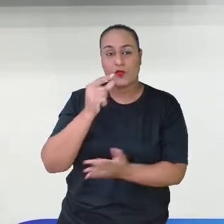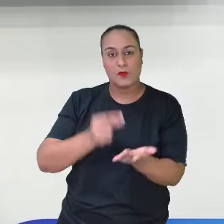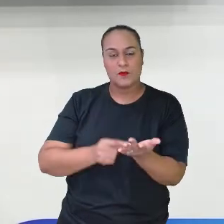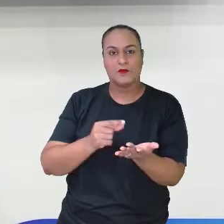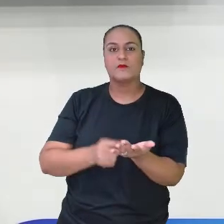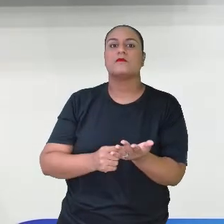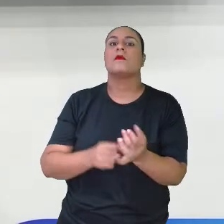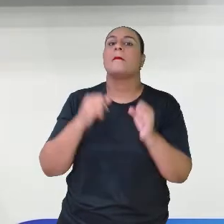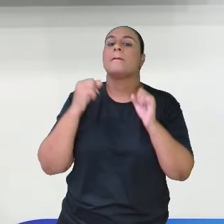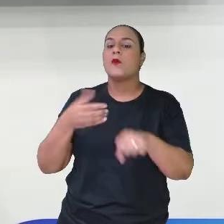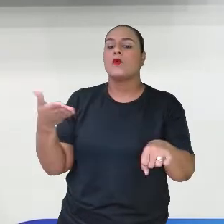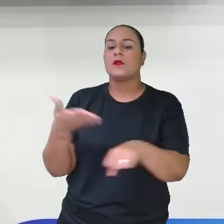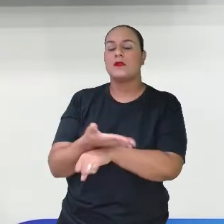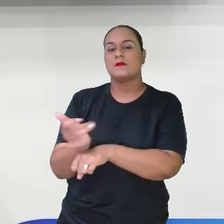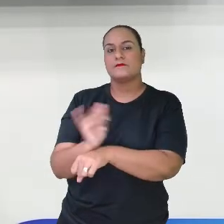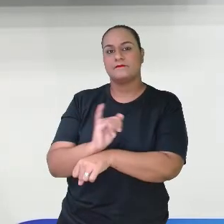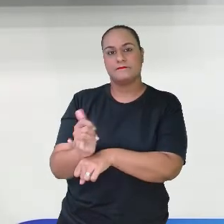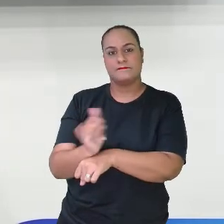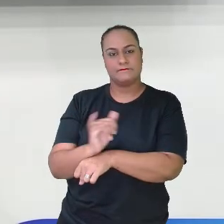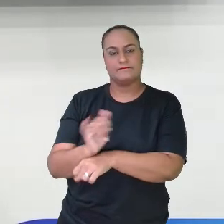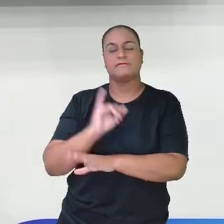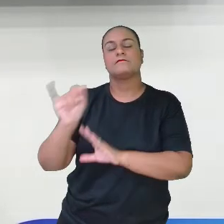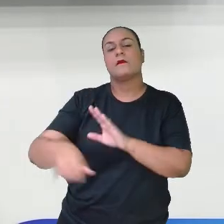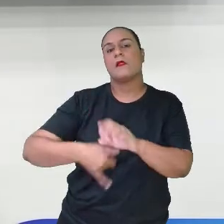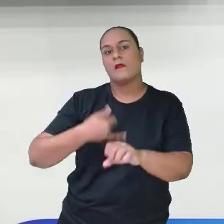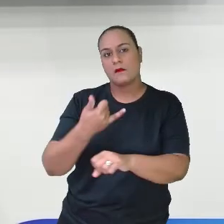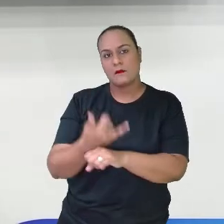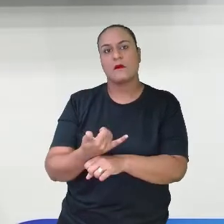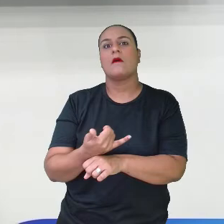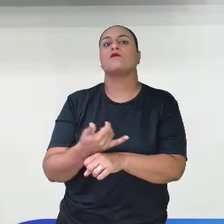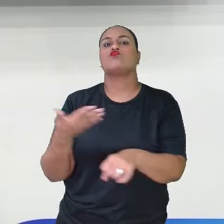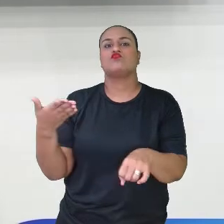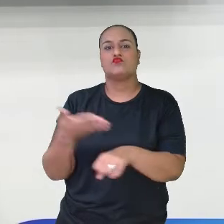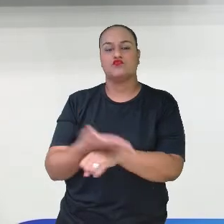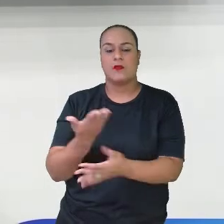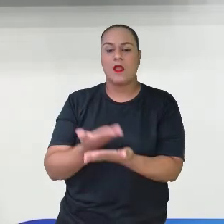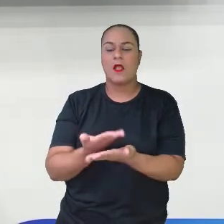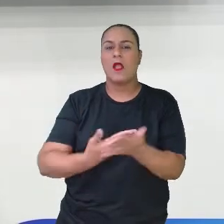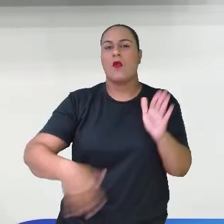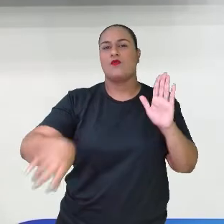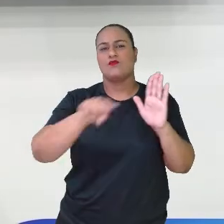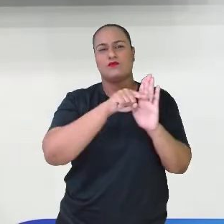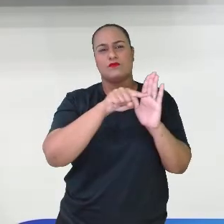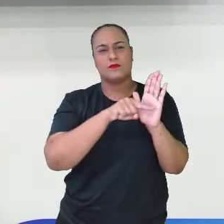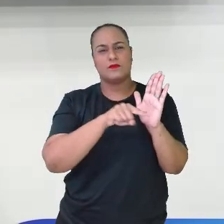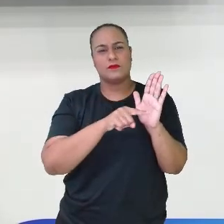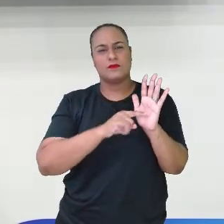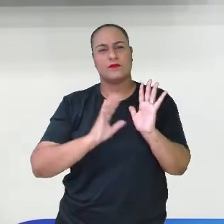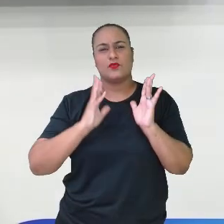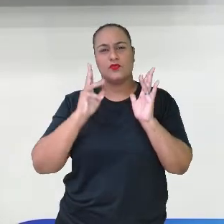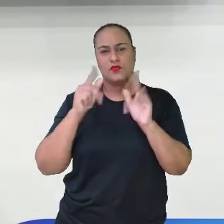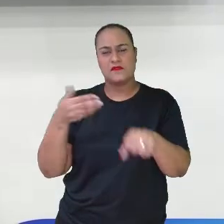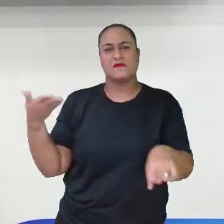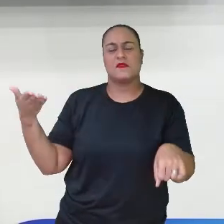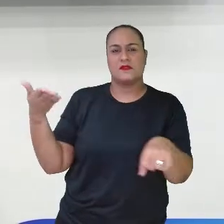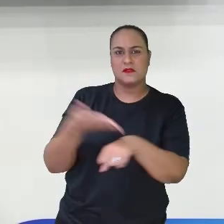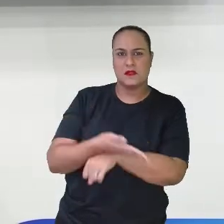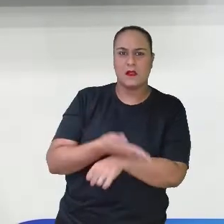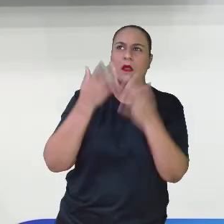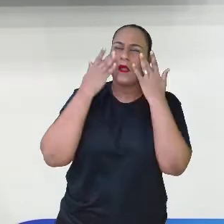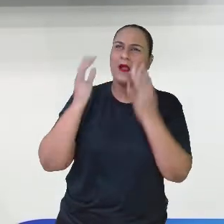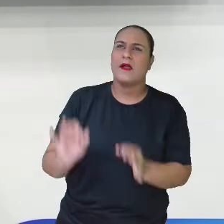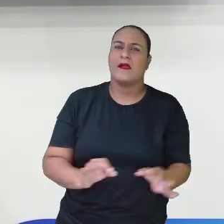acessar pelo YouTube. No canal do YouTube, nós estamos lá com todas as nossas aulas, que você pode passar,